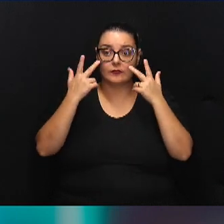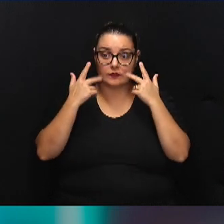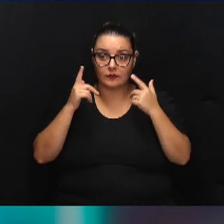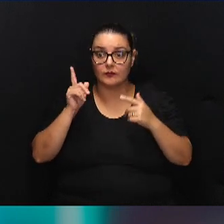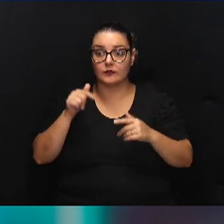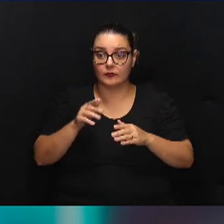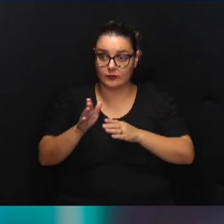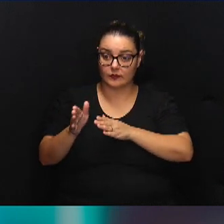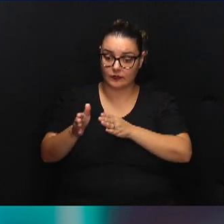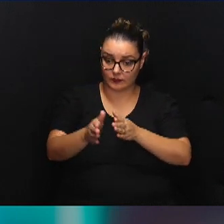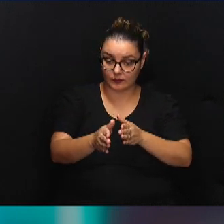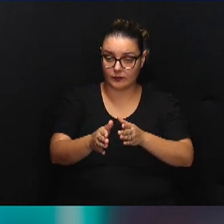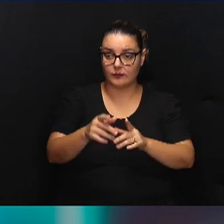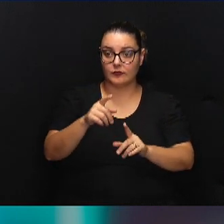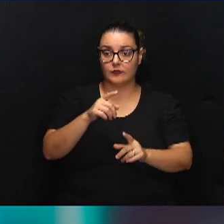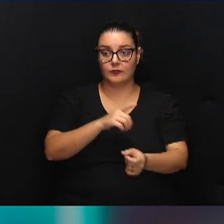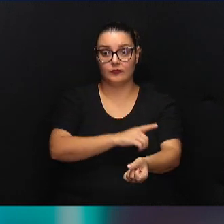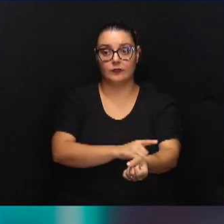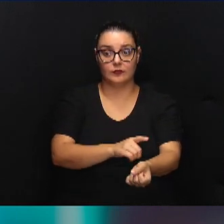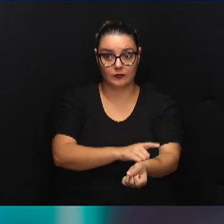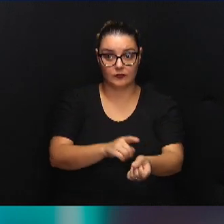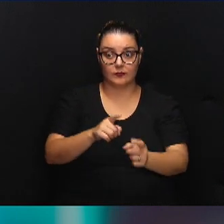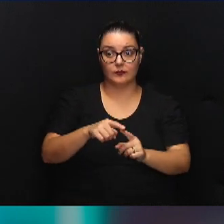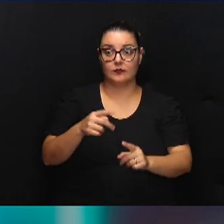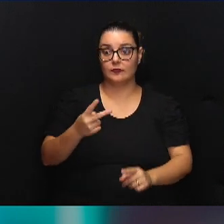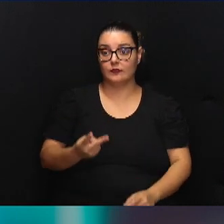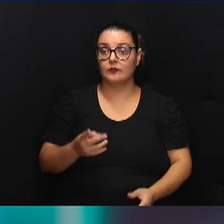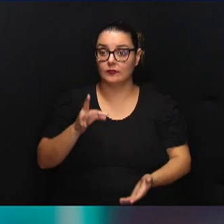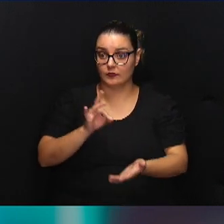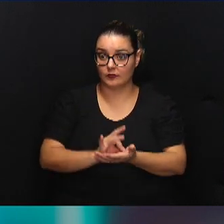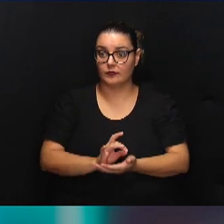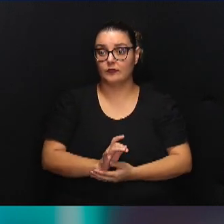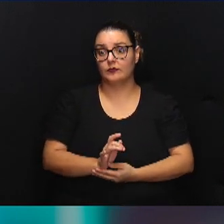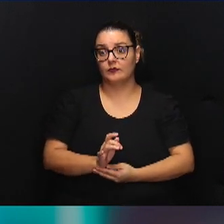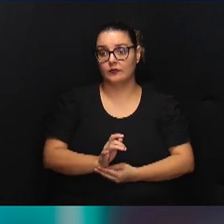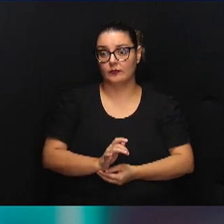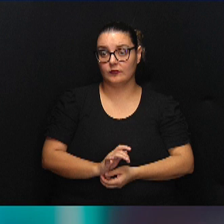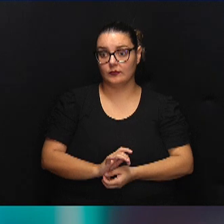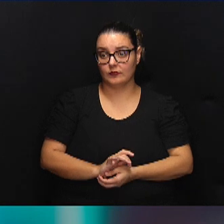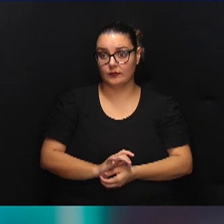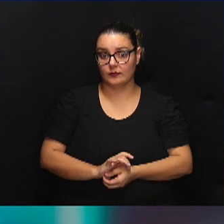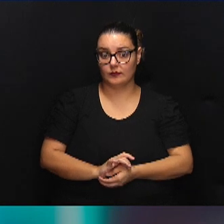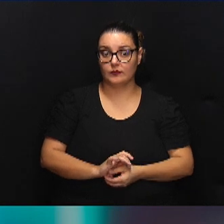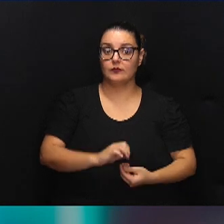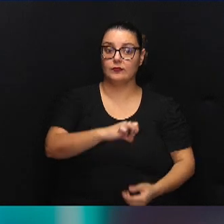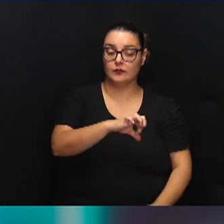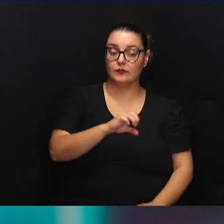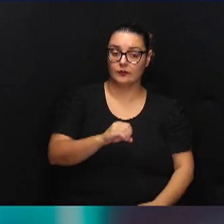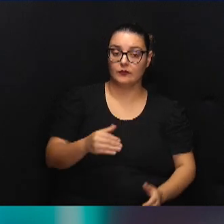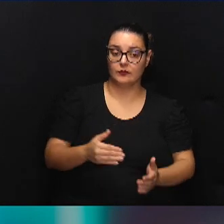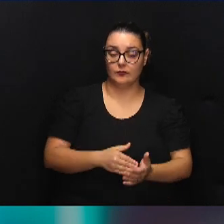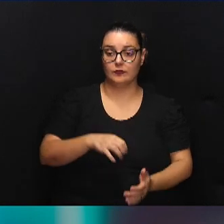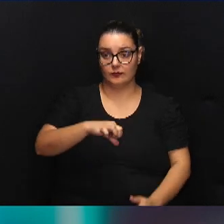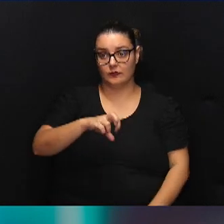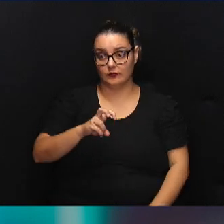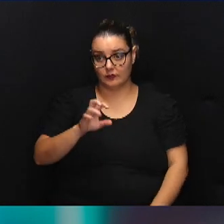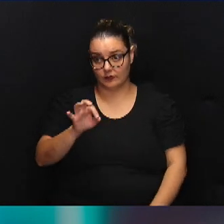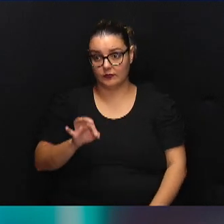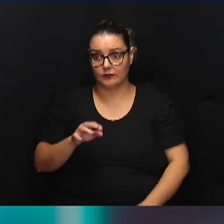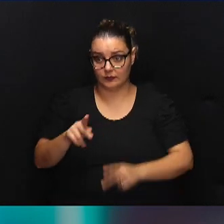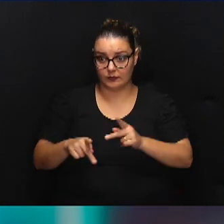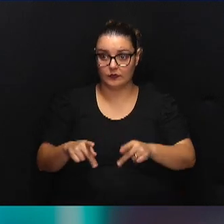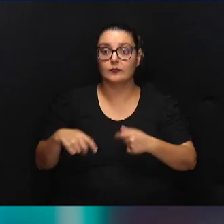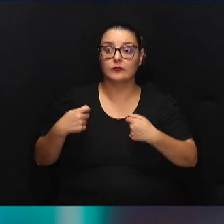na direção do diabetes tipo 2. De fato, eles são de 90% a 95% da população. Isso